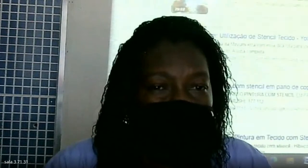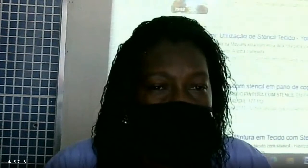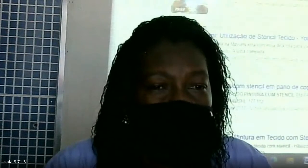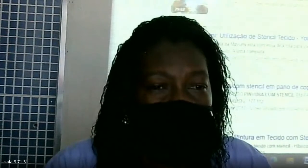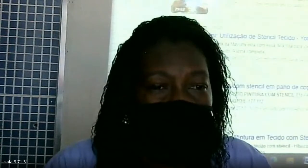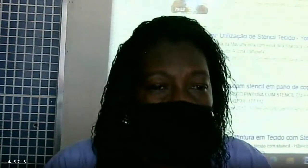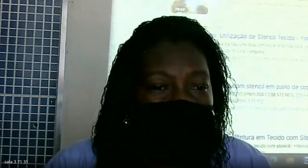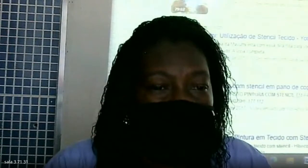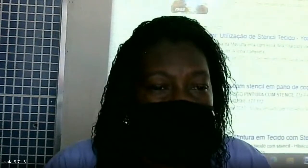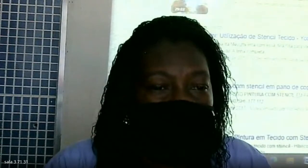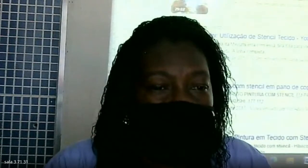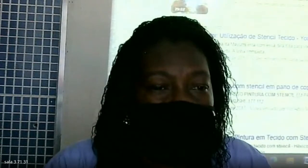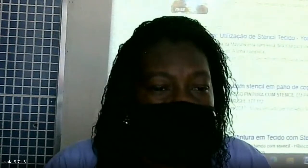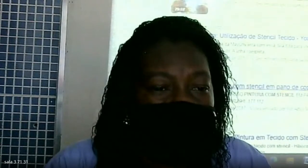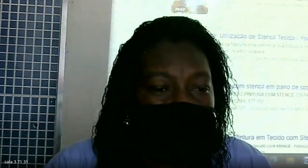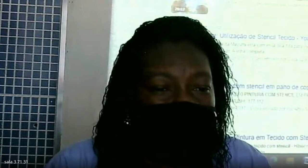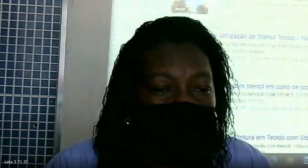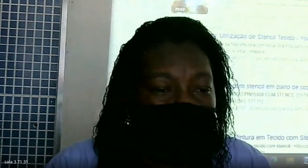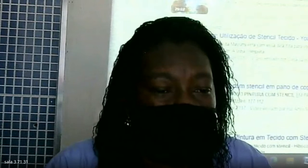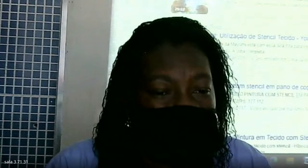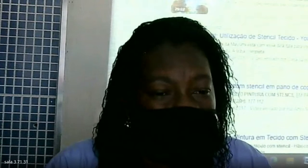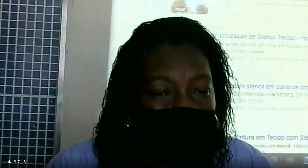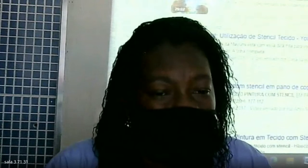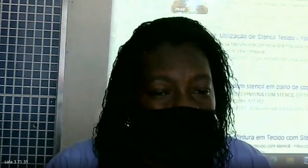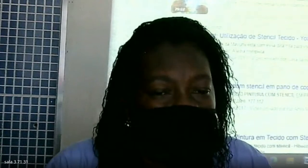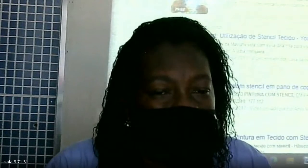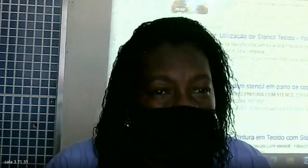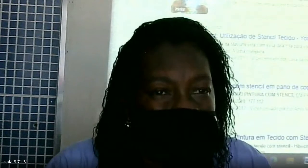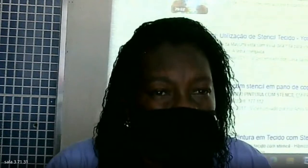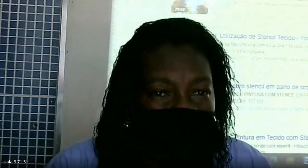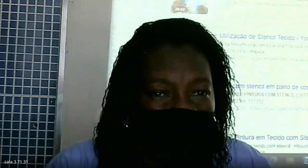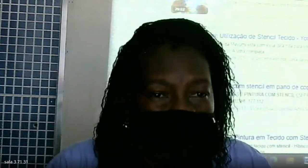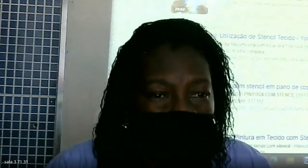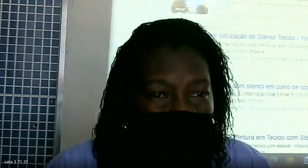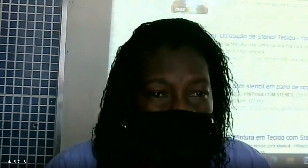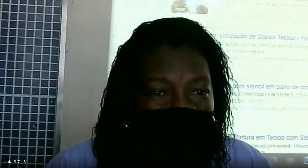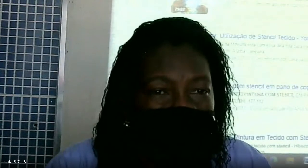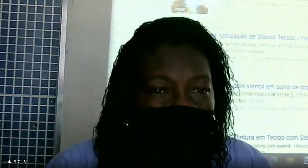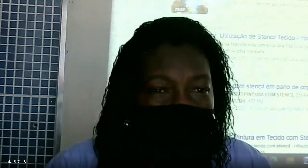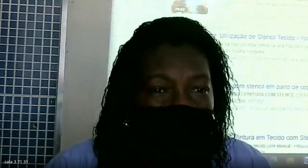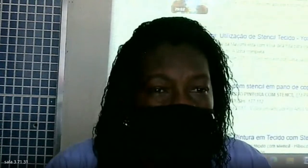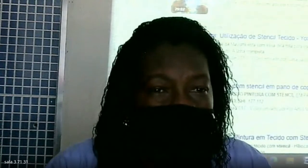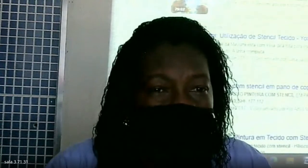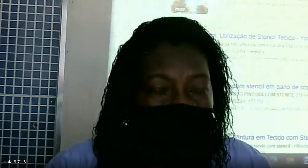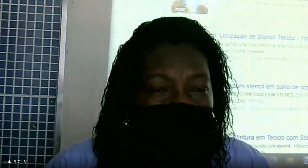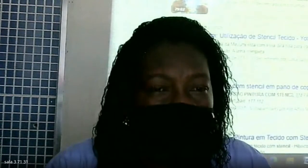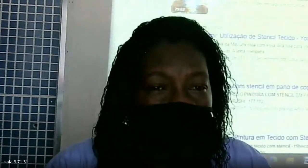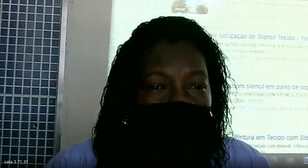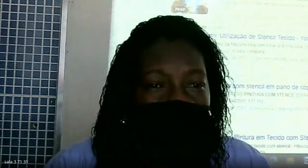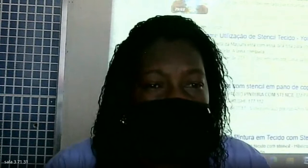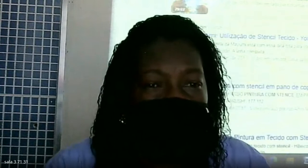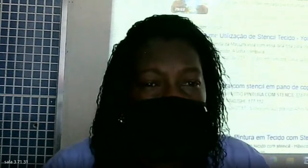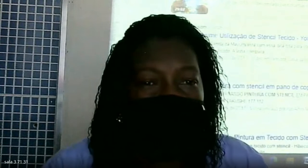Não, deixa eu só colocar um videozinho aqui bem simples, que eu tinha até reservado. Por isso que eu não gosto de tirar meu WhatsApp, porque eu